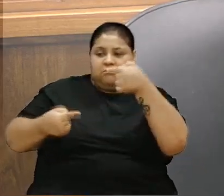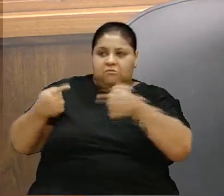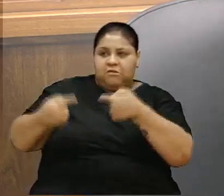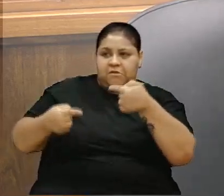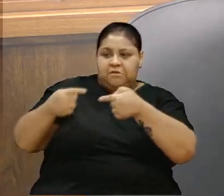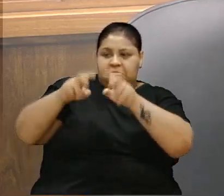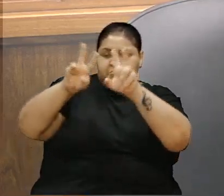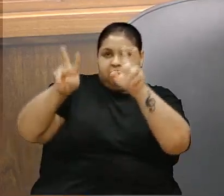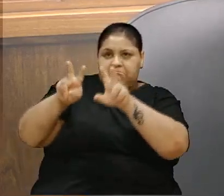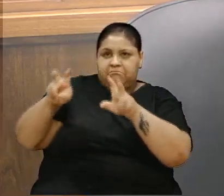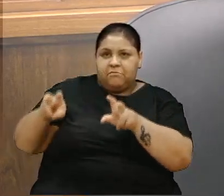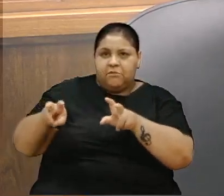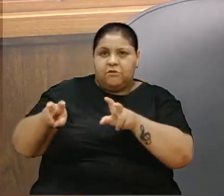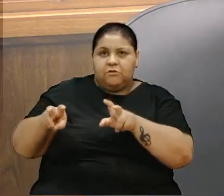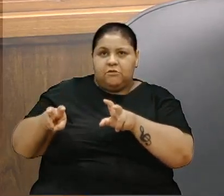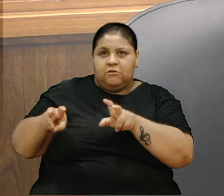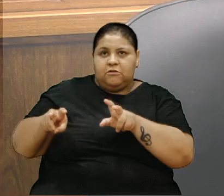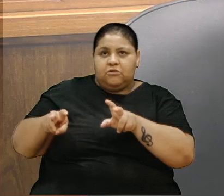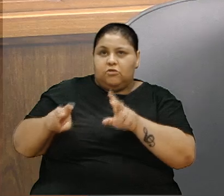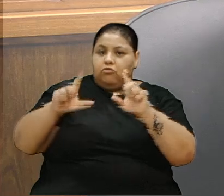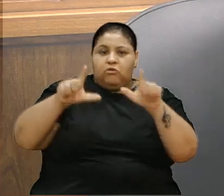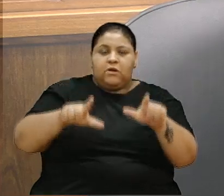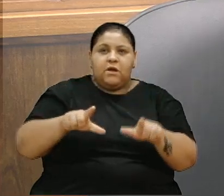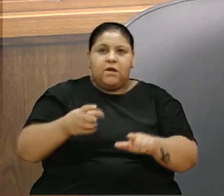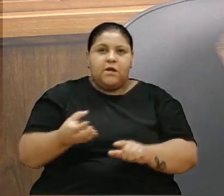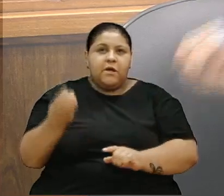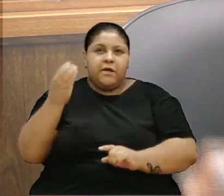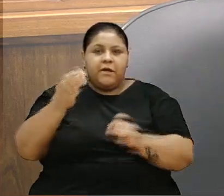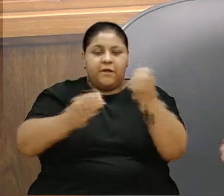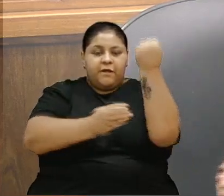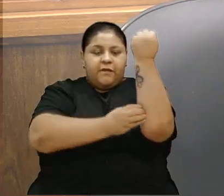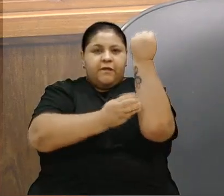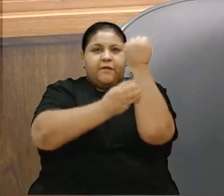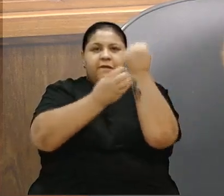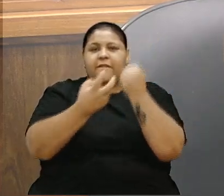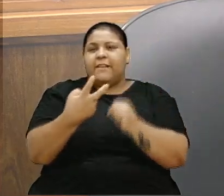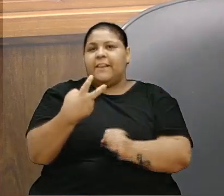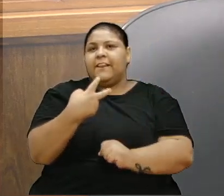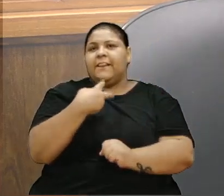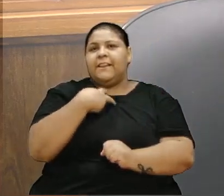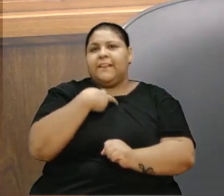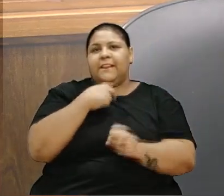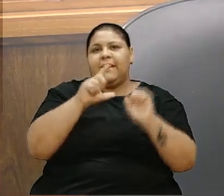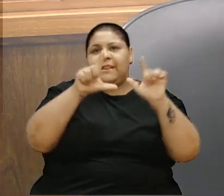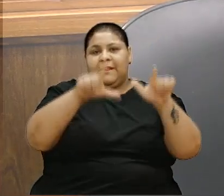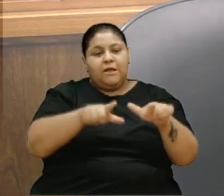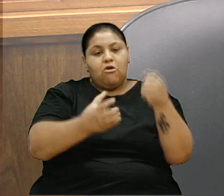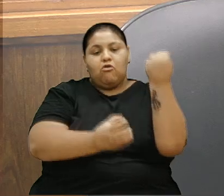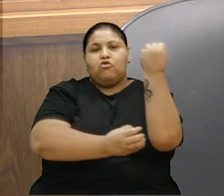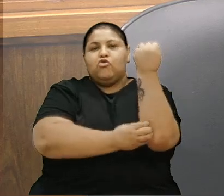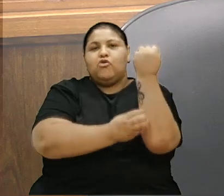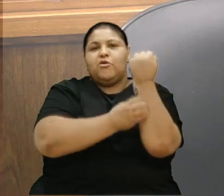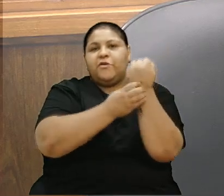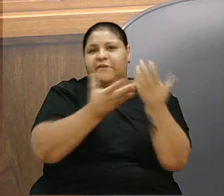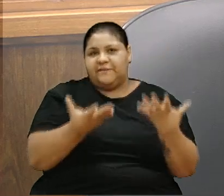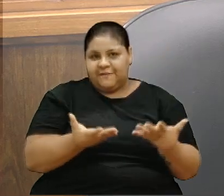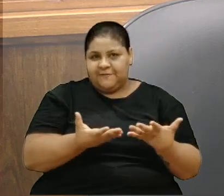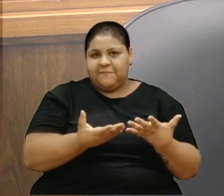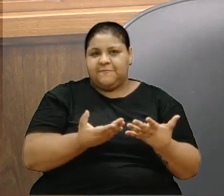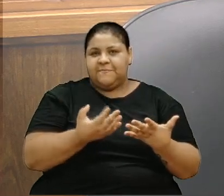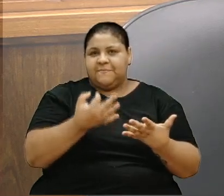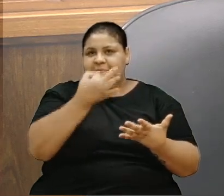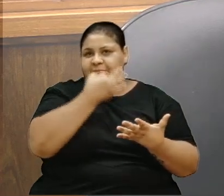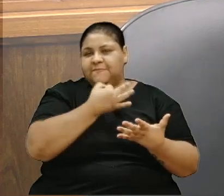diversas questões, num espaço burocratizado. Acho que a gente não pode tornar esse espaço um espaço burocratizado da nossa